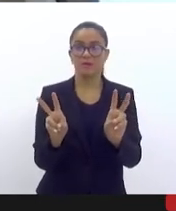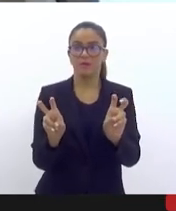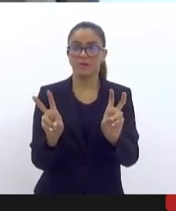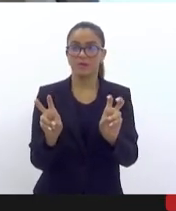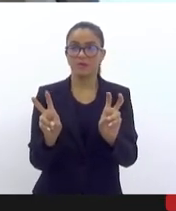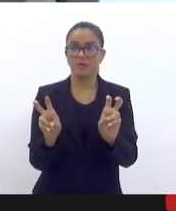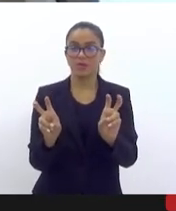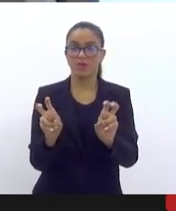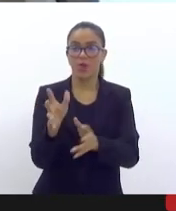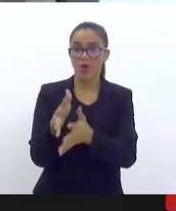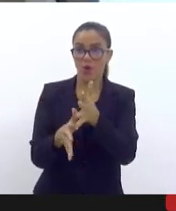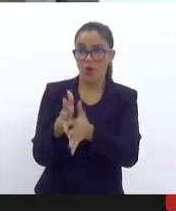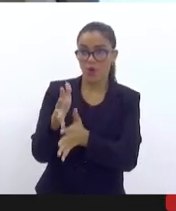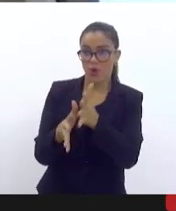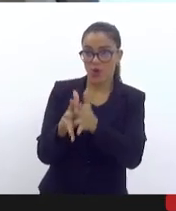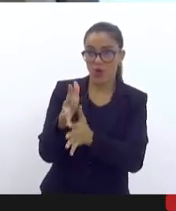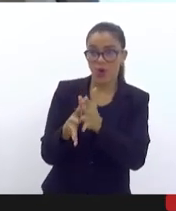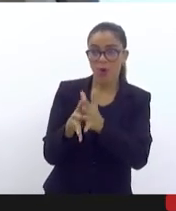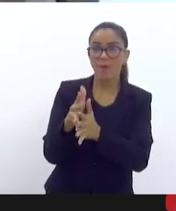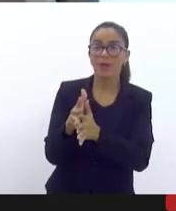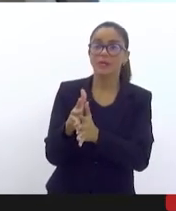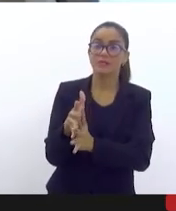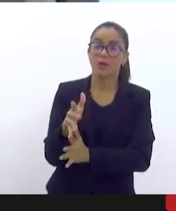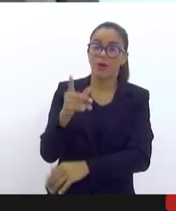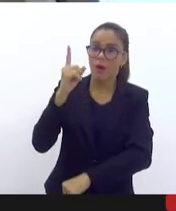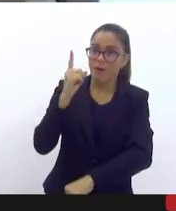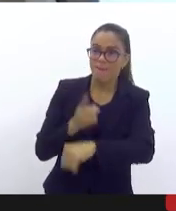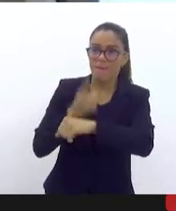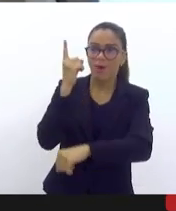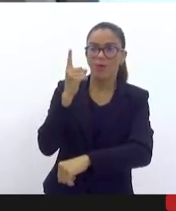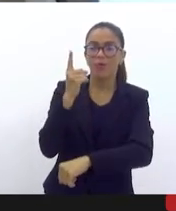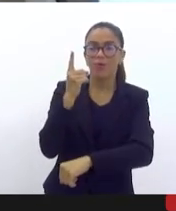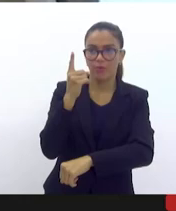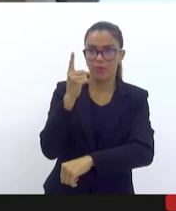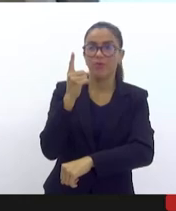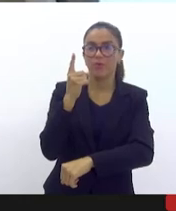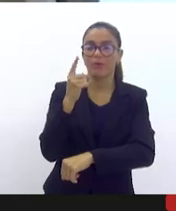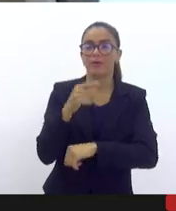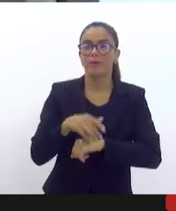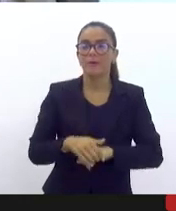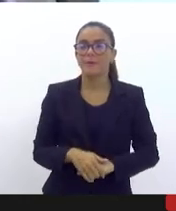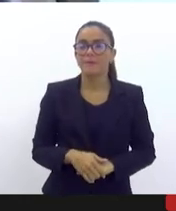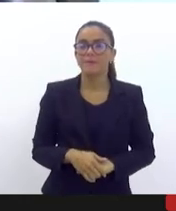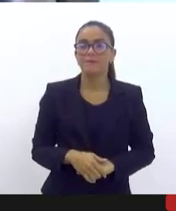das complicações clínicas agudas aí né onde onde